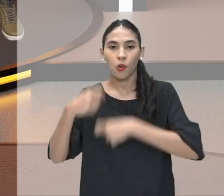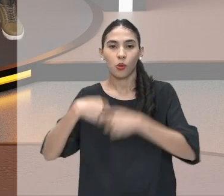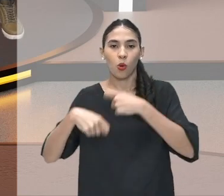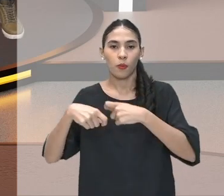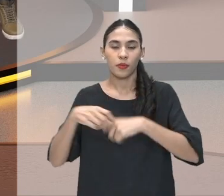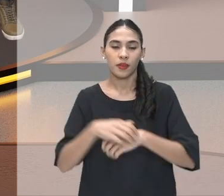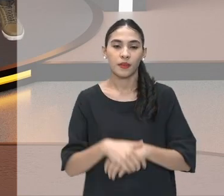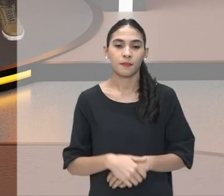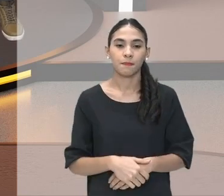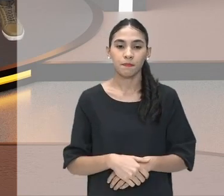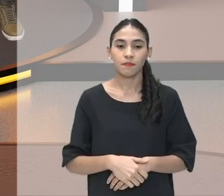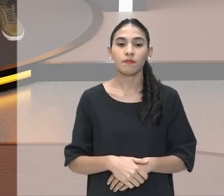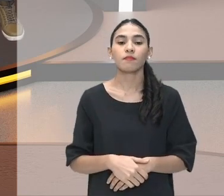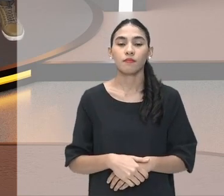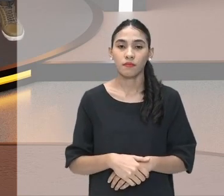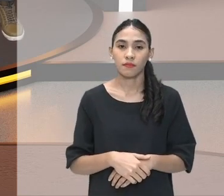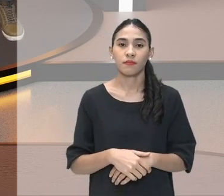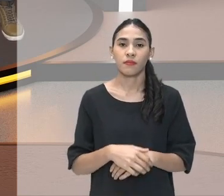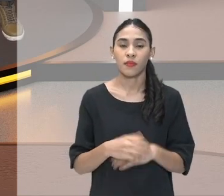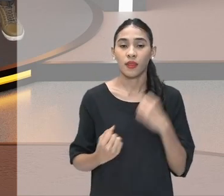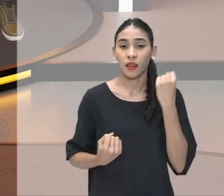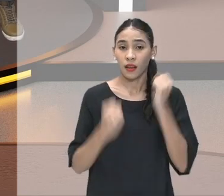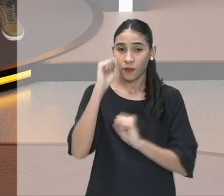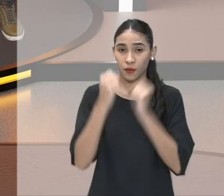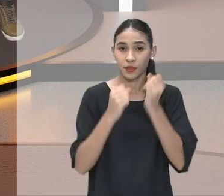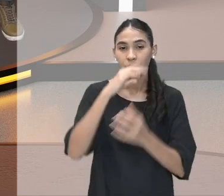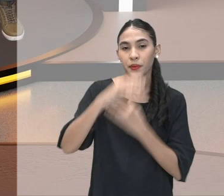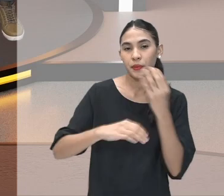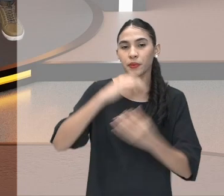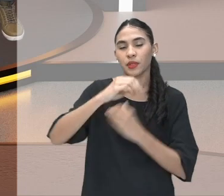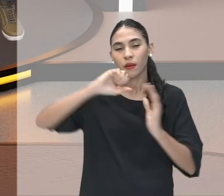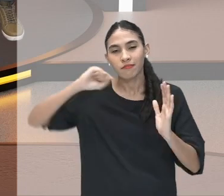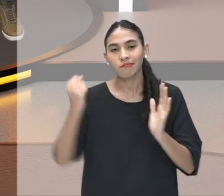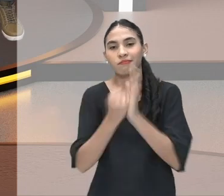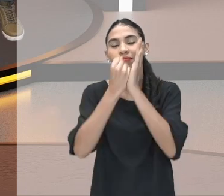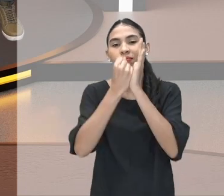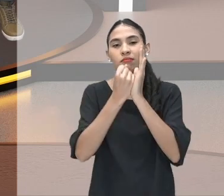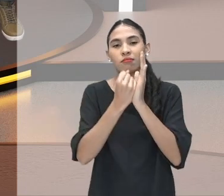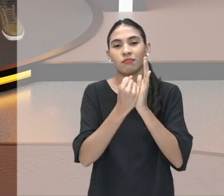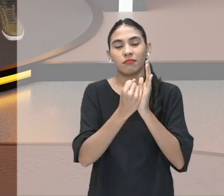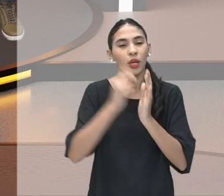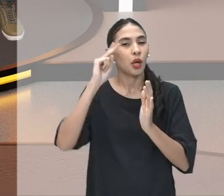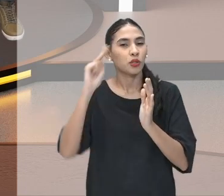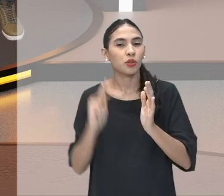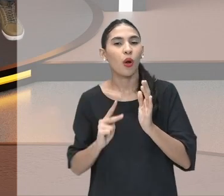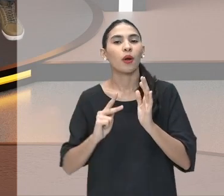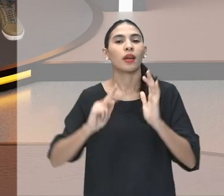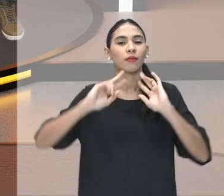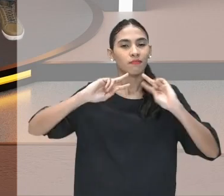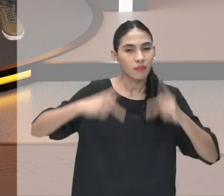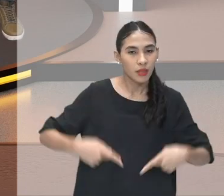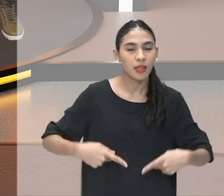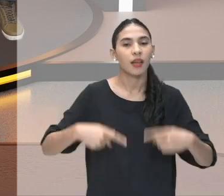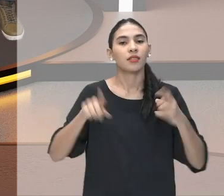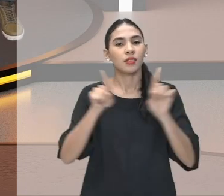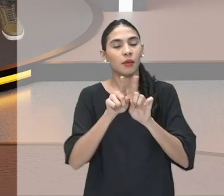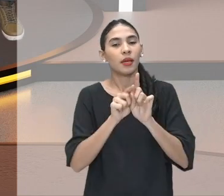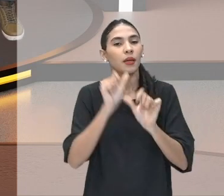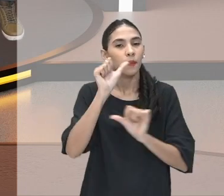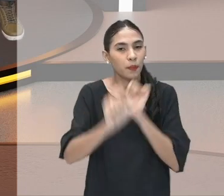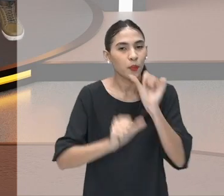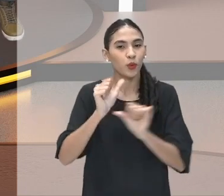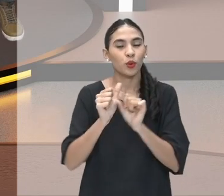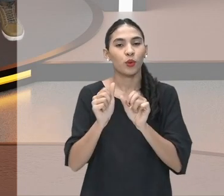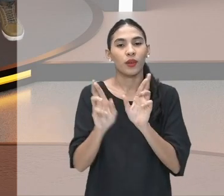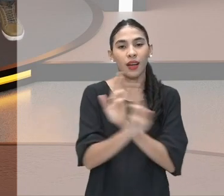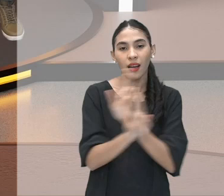econômicas. A Revolução Industrial foi um acontecimento que marcou a história da humanidade e mudou as